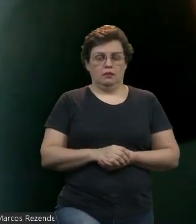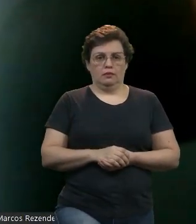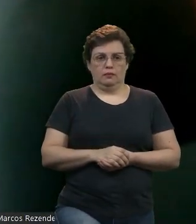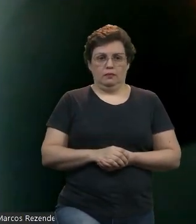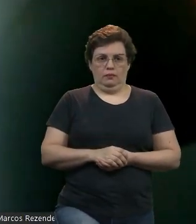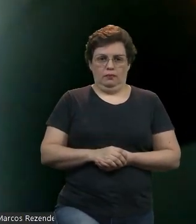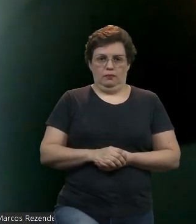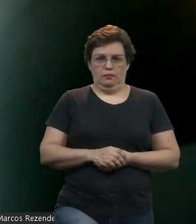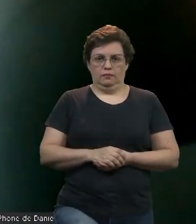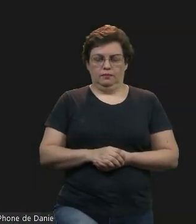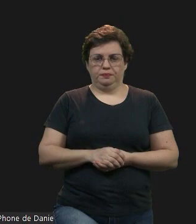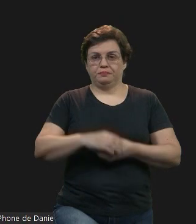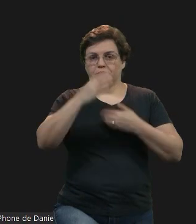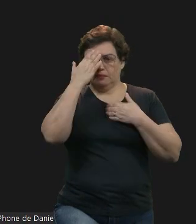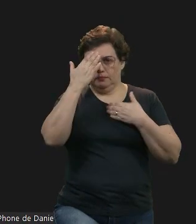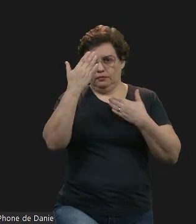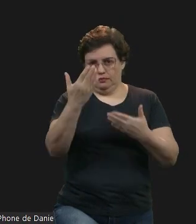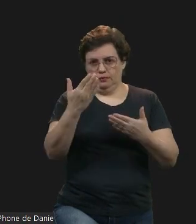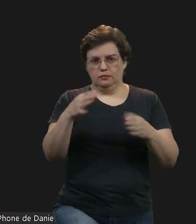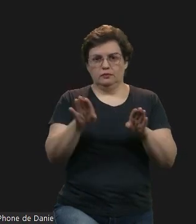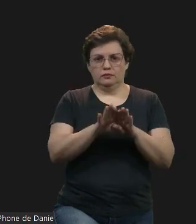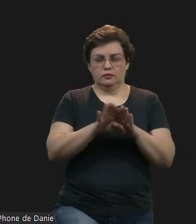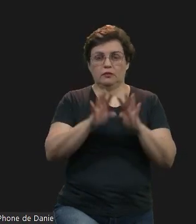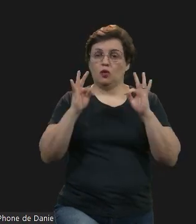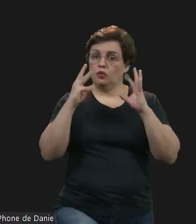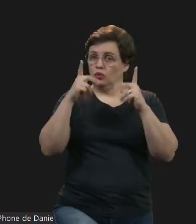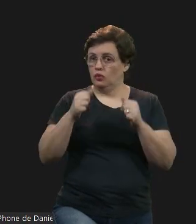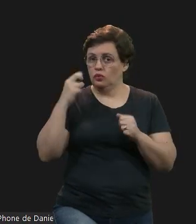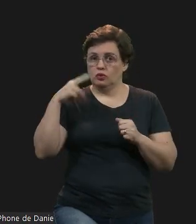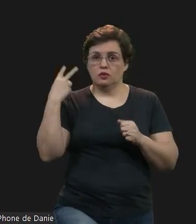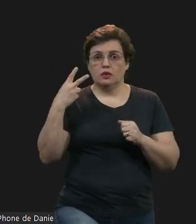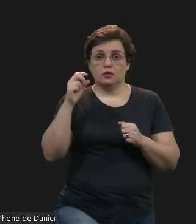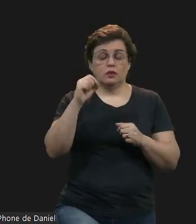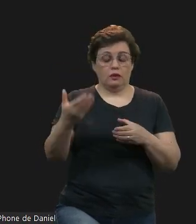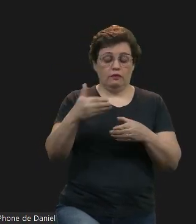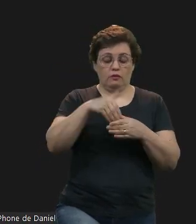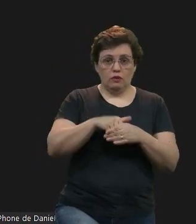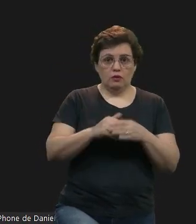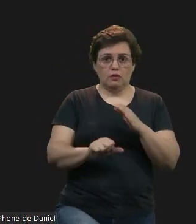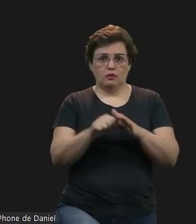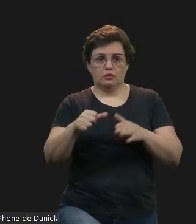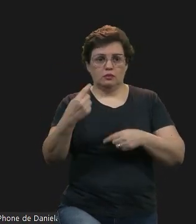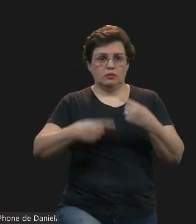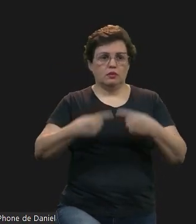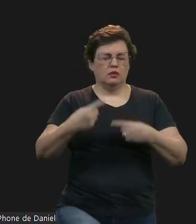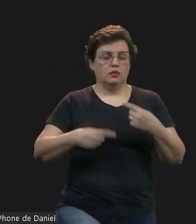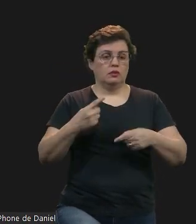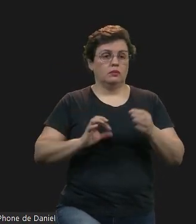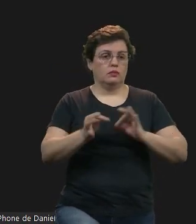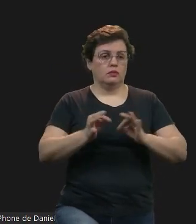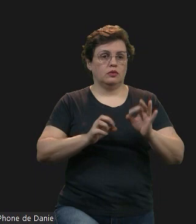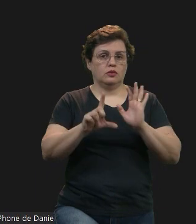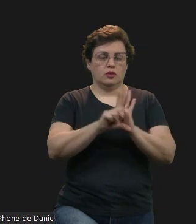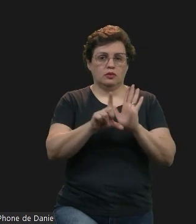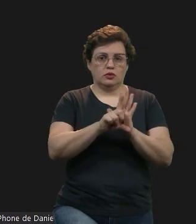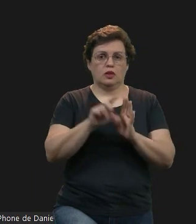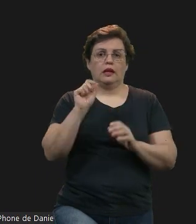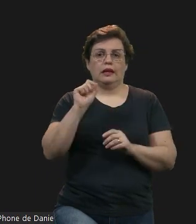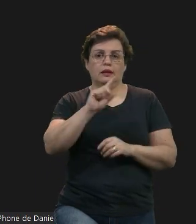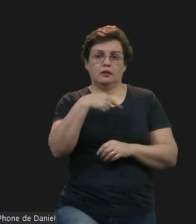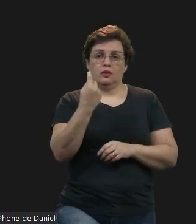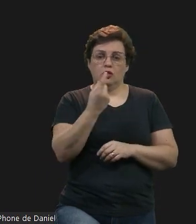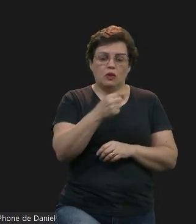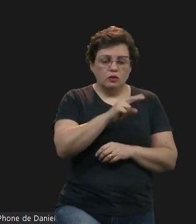e no ar. Agradecer, então, os pares que estão votando, né, que apreciaram em primeira discussão o projeto de lei, onde nós